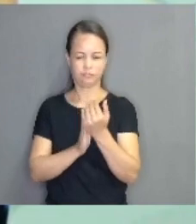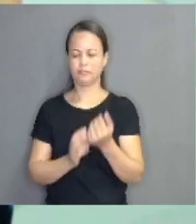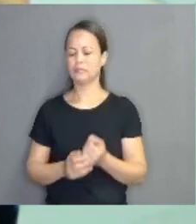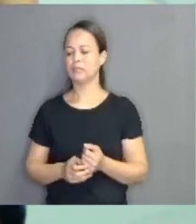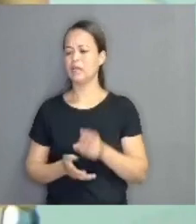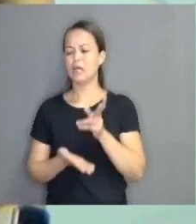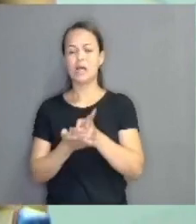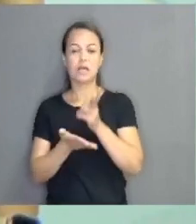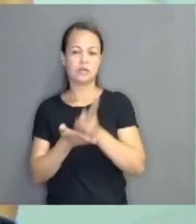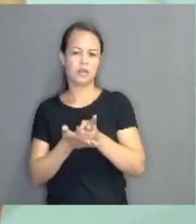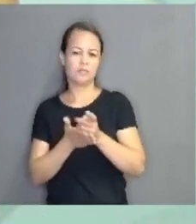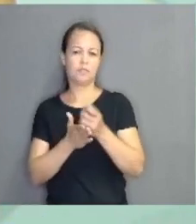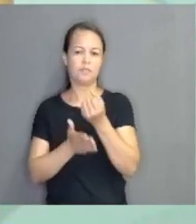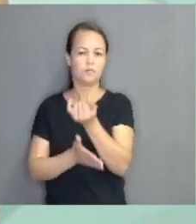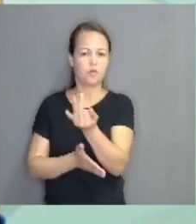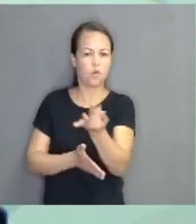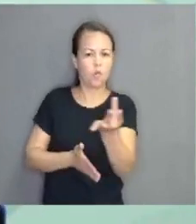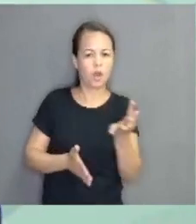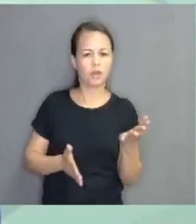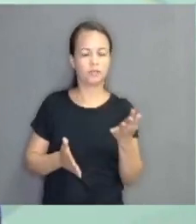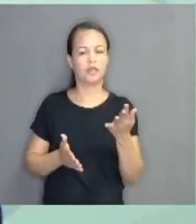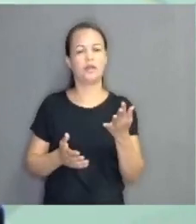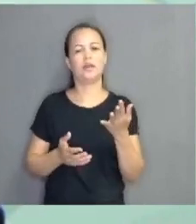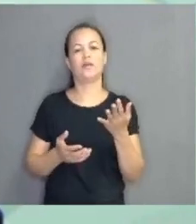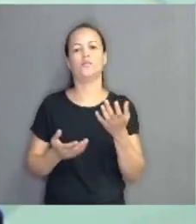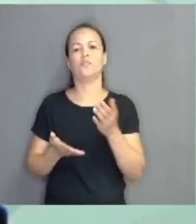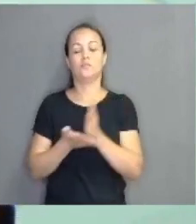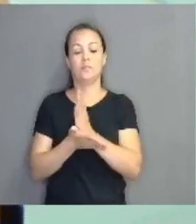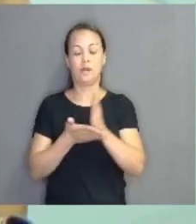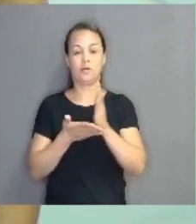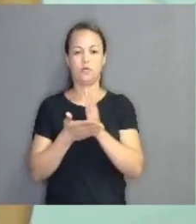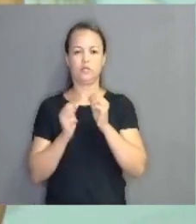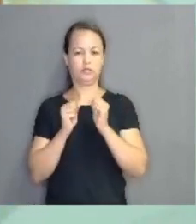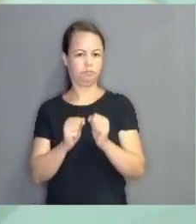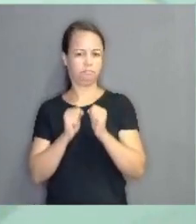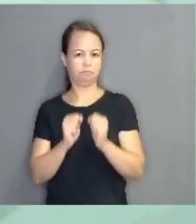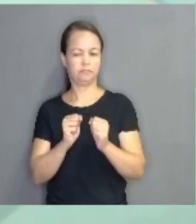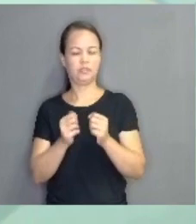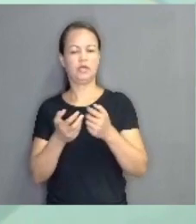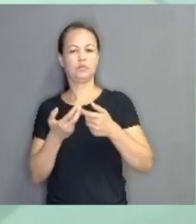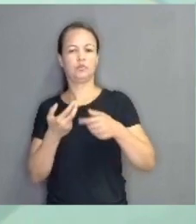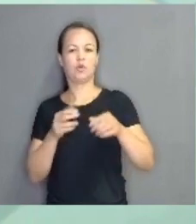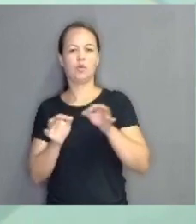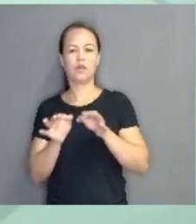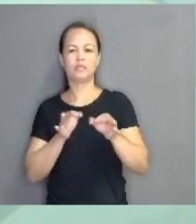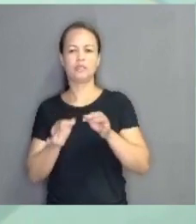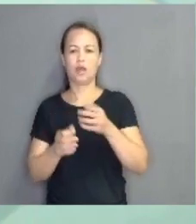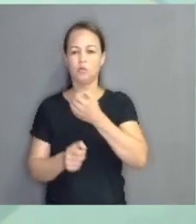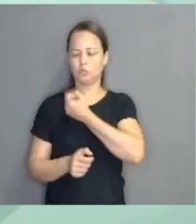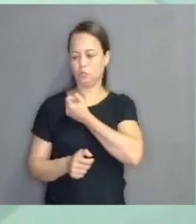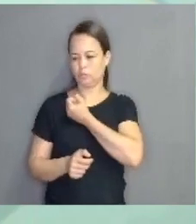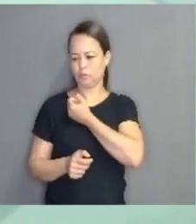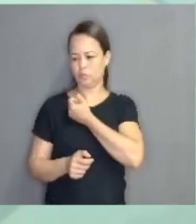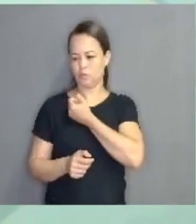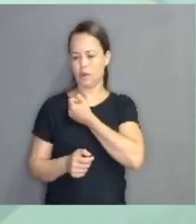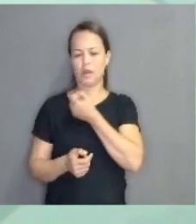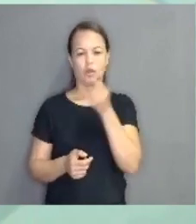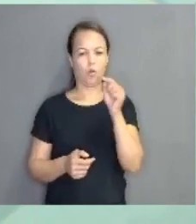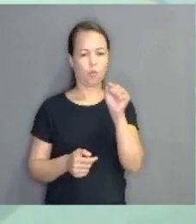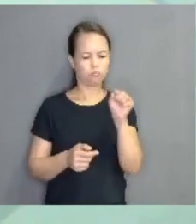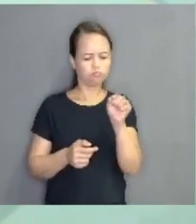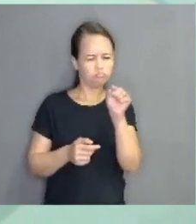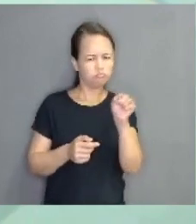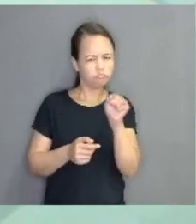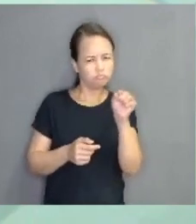alguma coisa, para representar essa quantidade, nós vamos usar os números. Por exemplo, Aqui eu tenho um pontinho, por isso eu